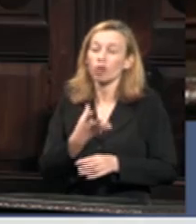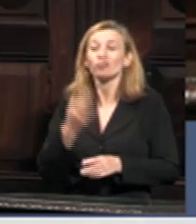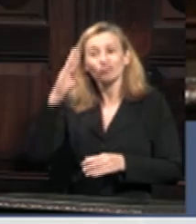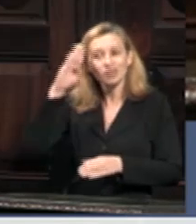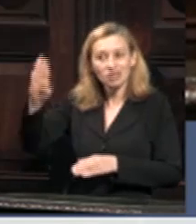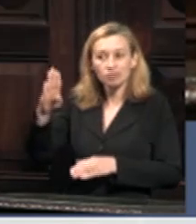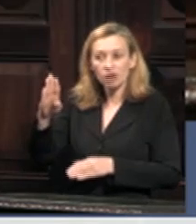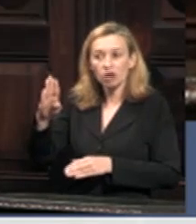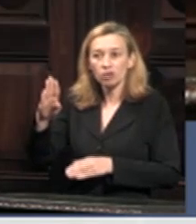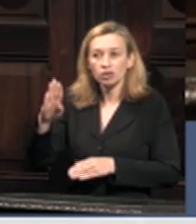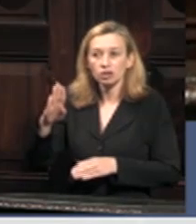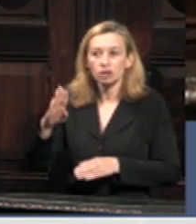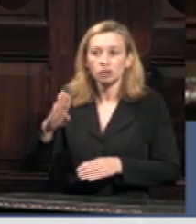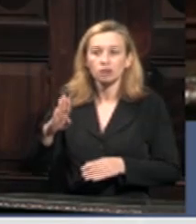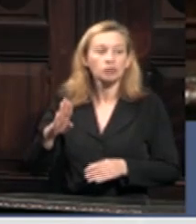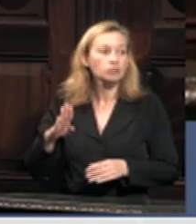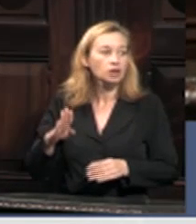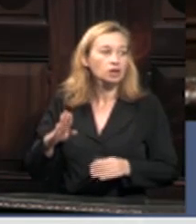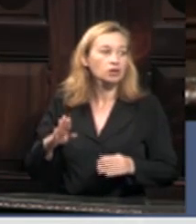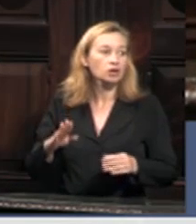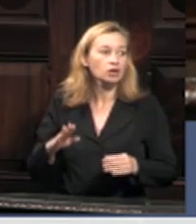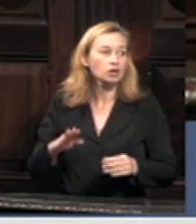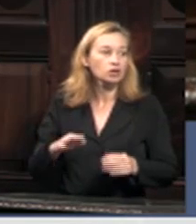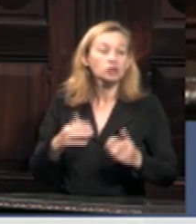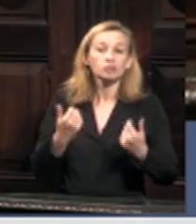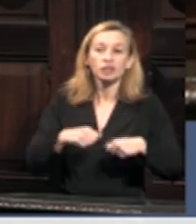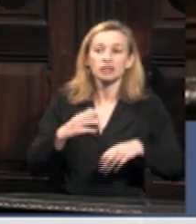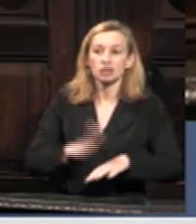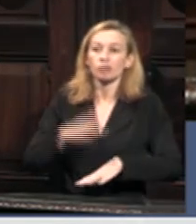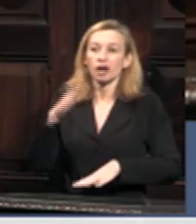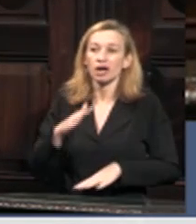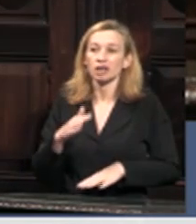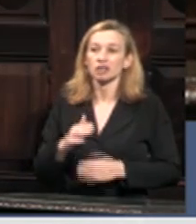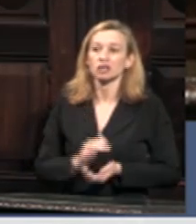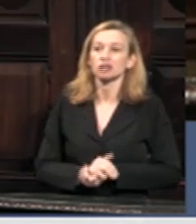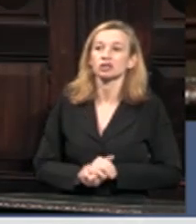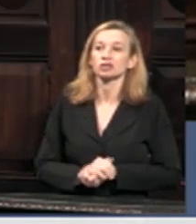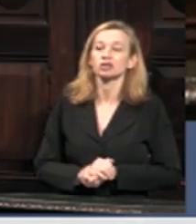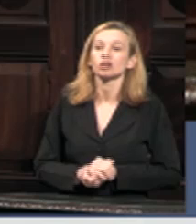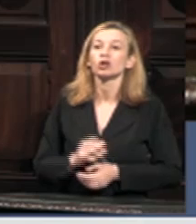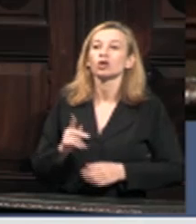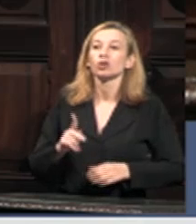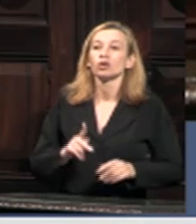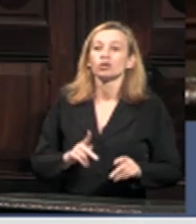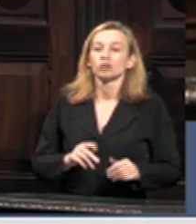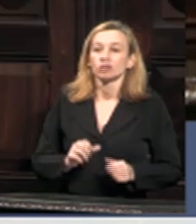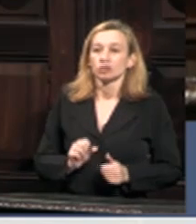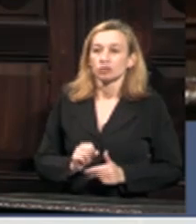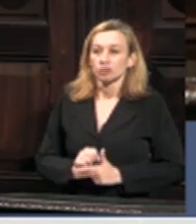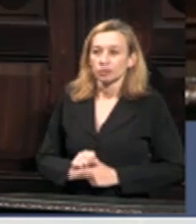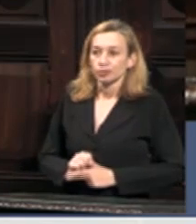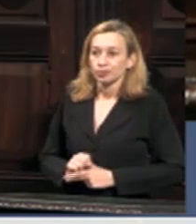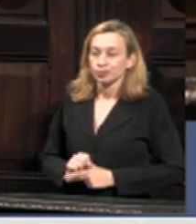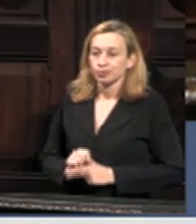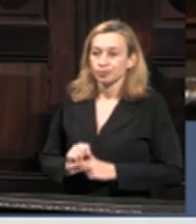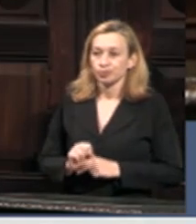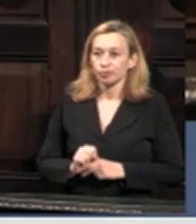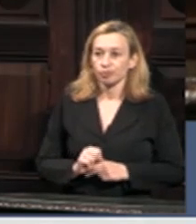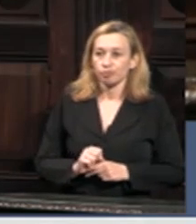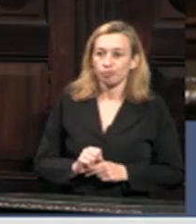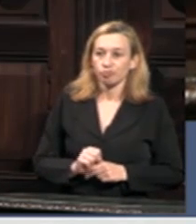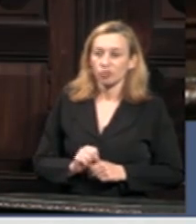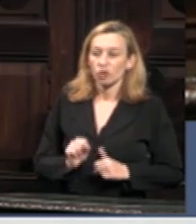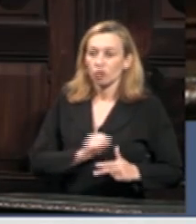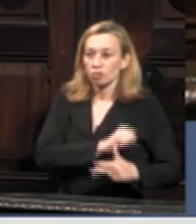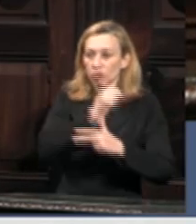principalmente para aqueles que mais precisam. A falência do poder público estadual é sentida em cada